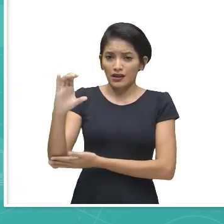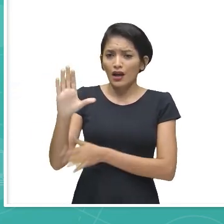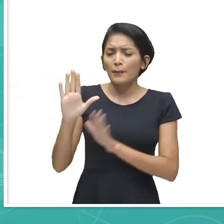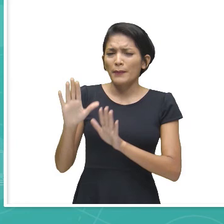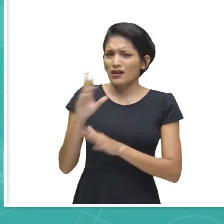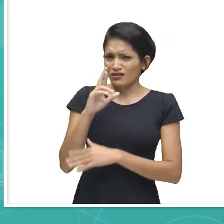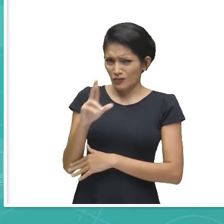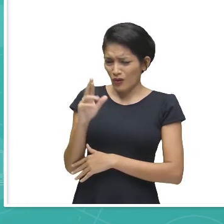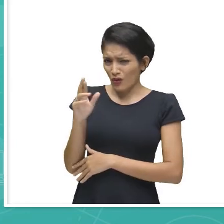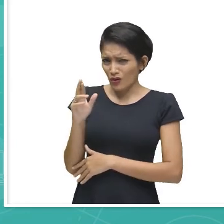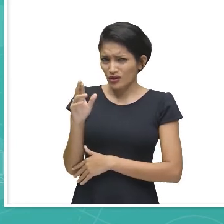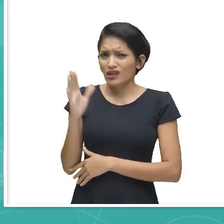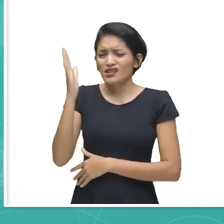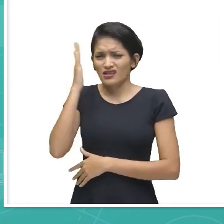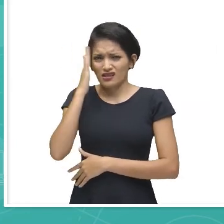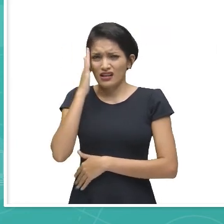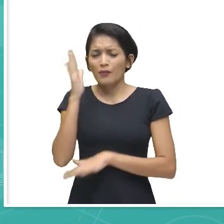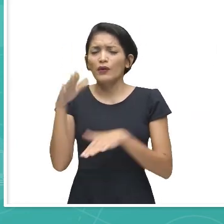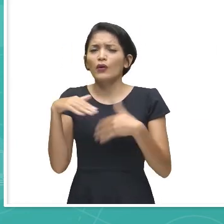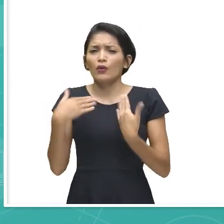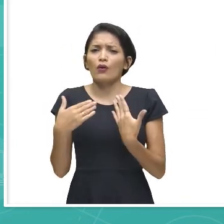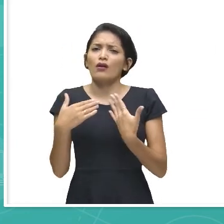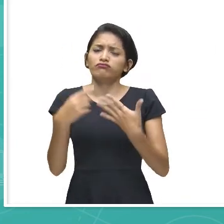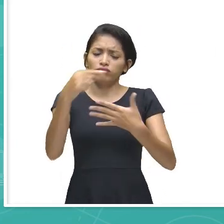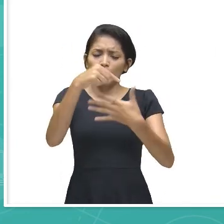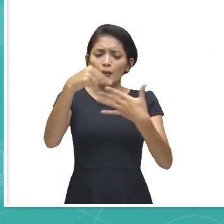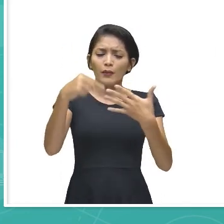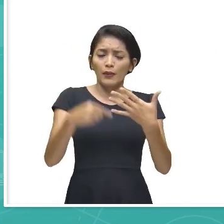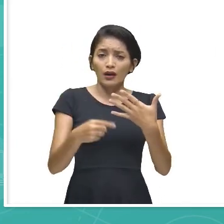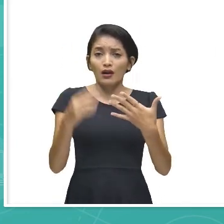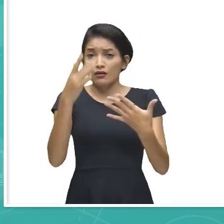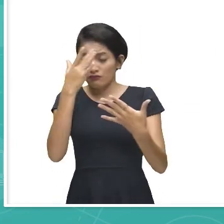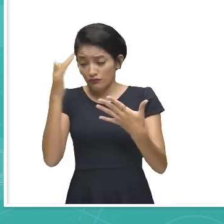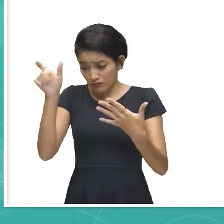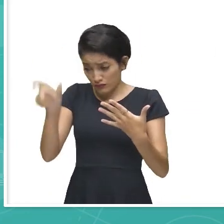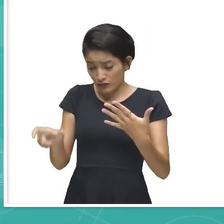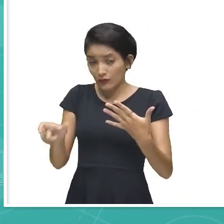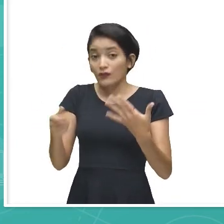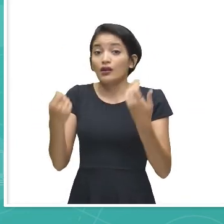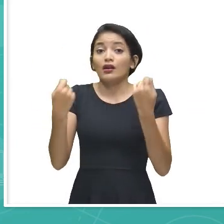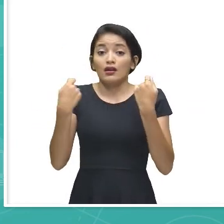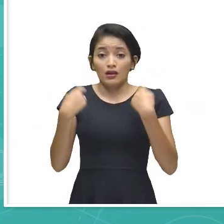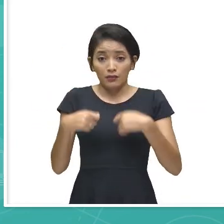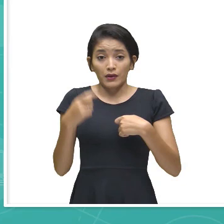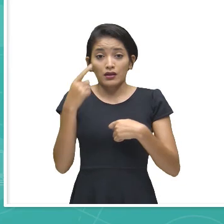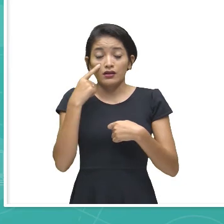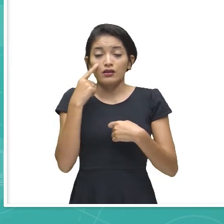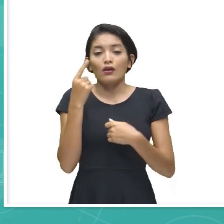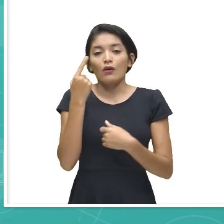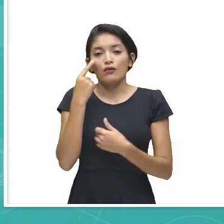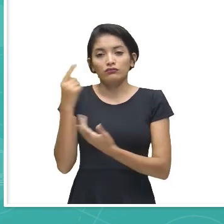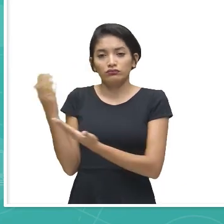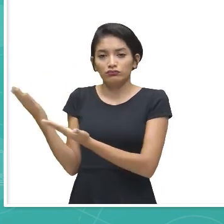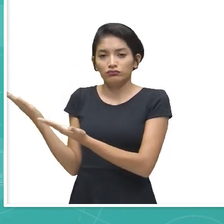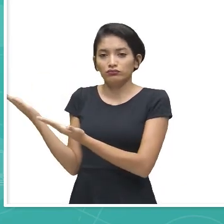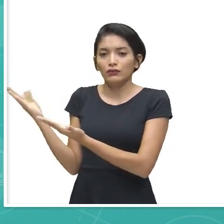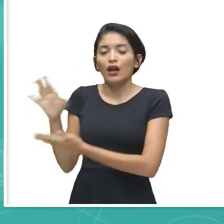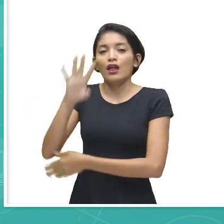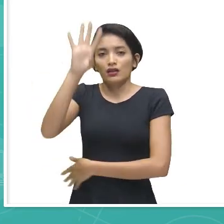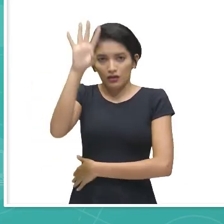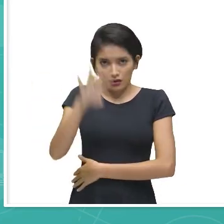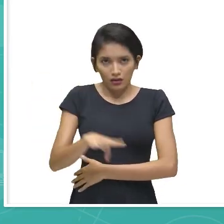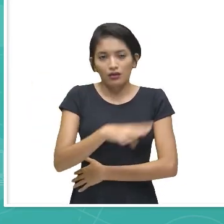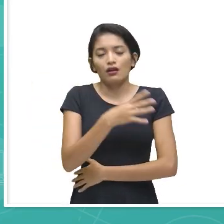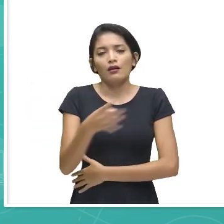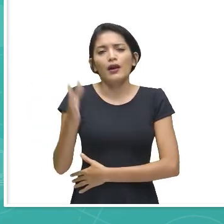gente não consegue dizer qual é o estado nutricional da pessoa. A gente precisa dessa tabela que vocês estão vendo